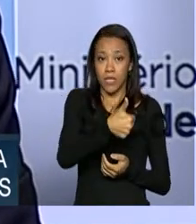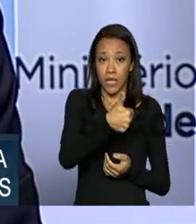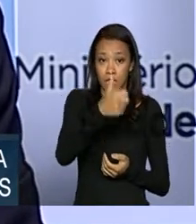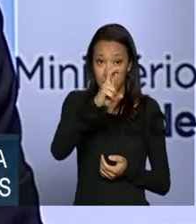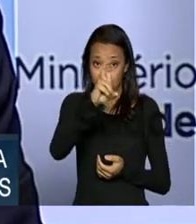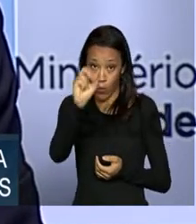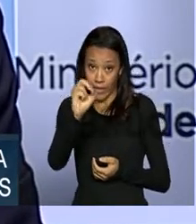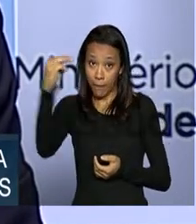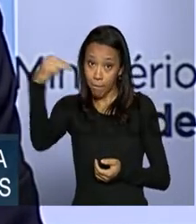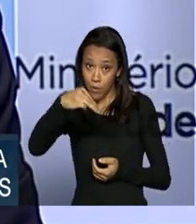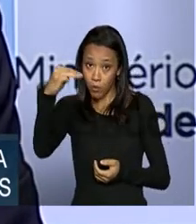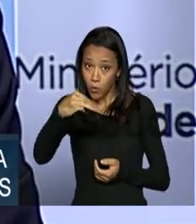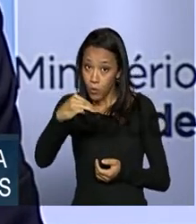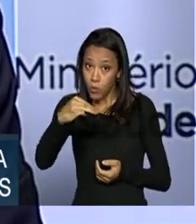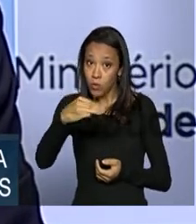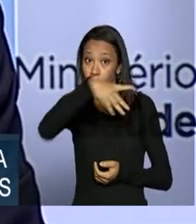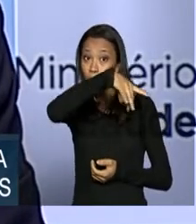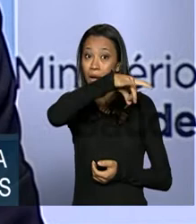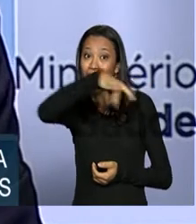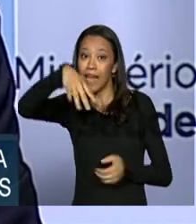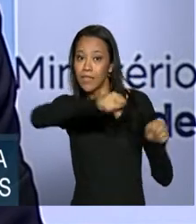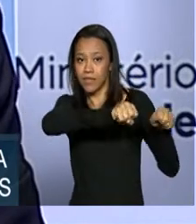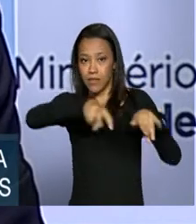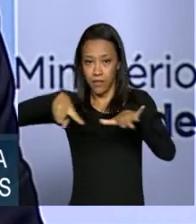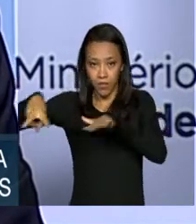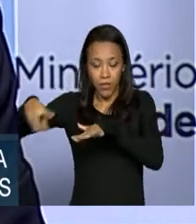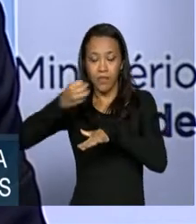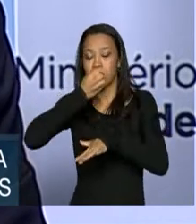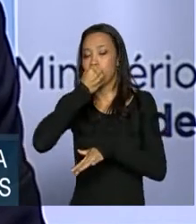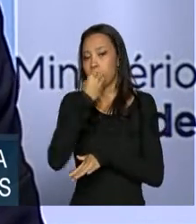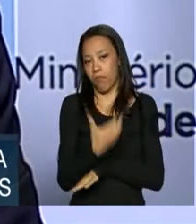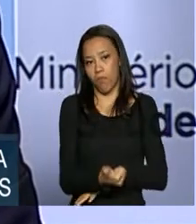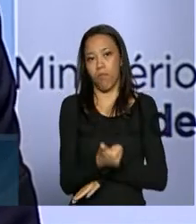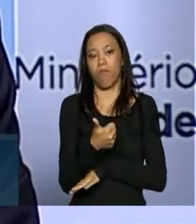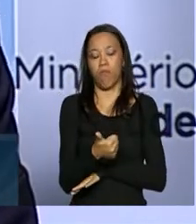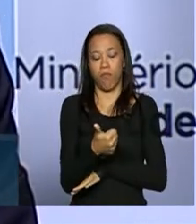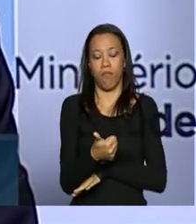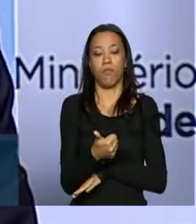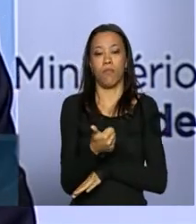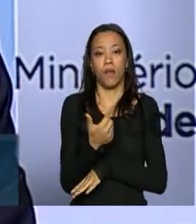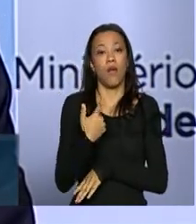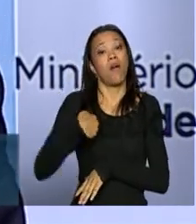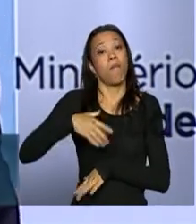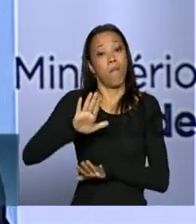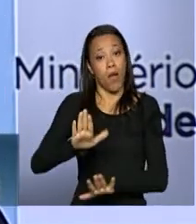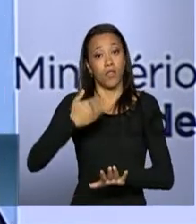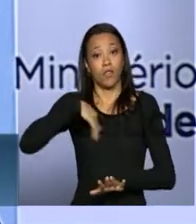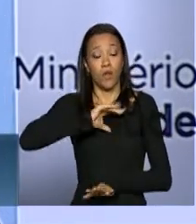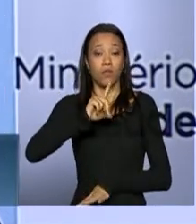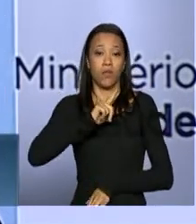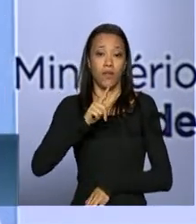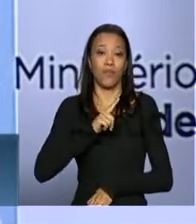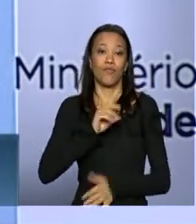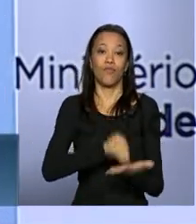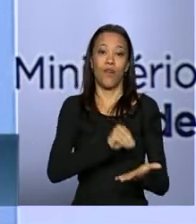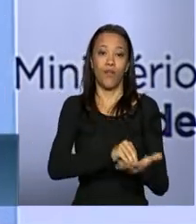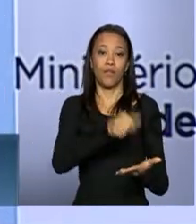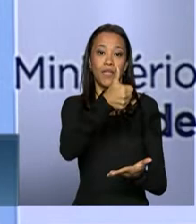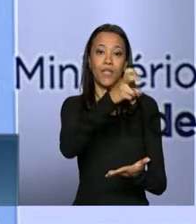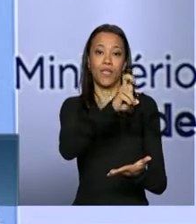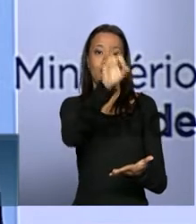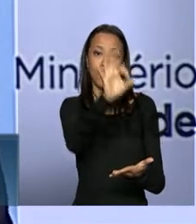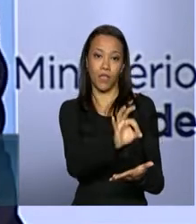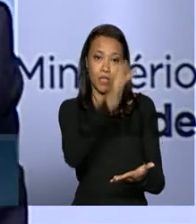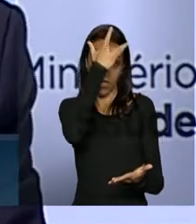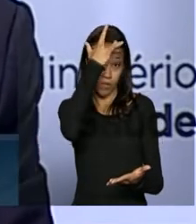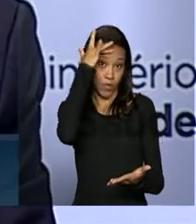semanais de atividade física, tá certo? Mas nós não podemos desconsiderar que nós ainda temos 15% da população